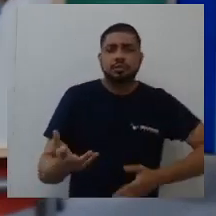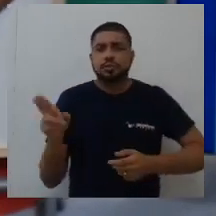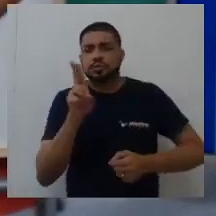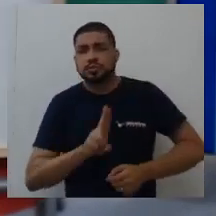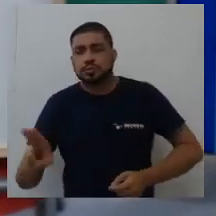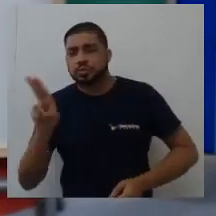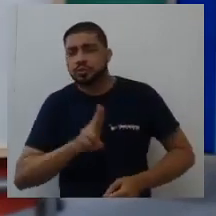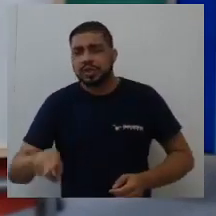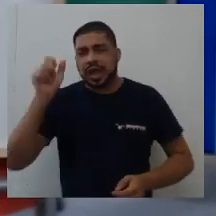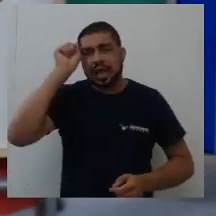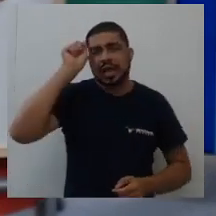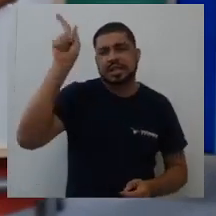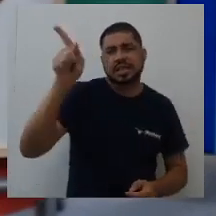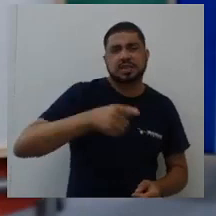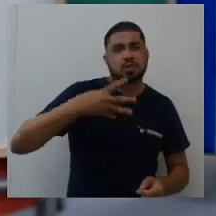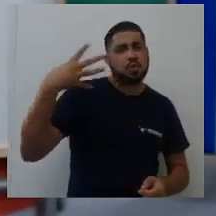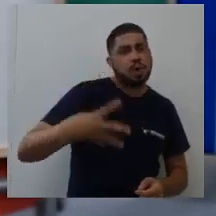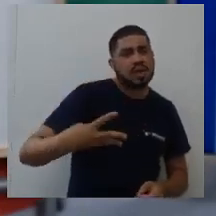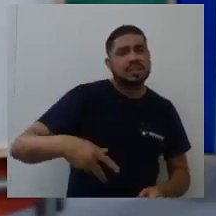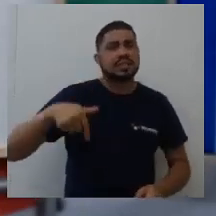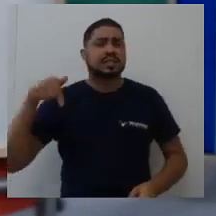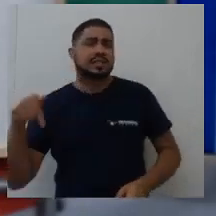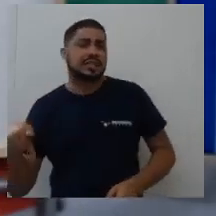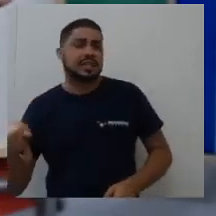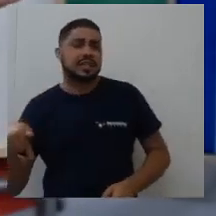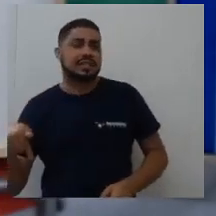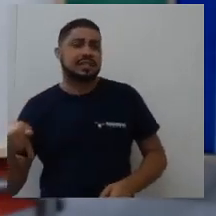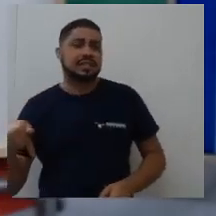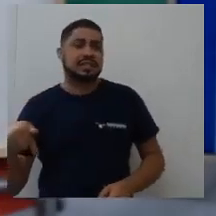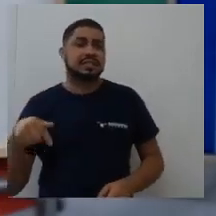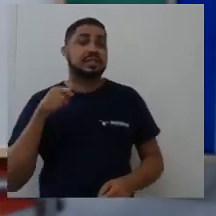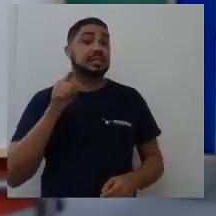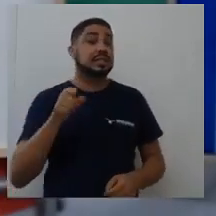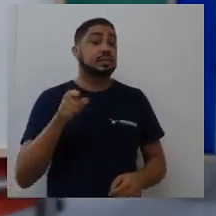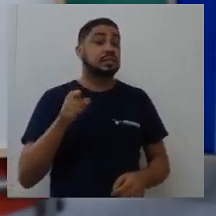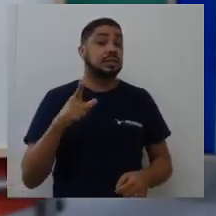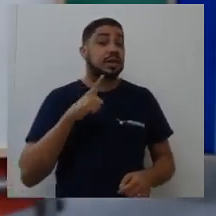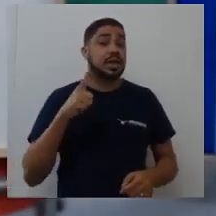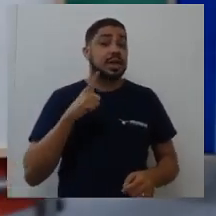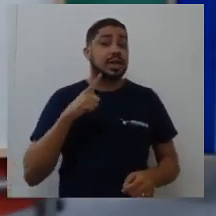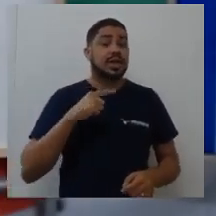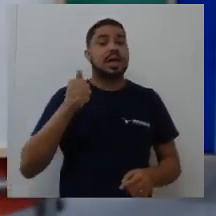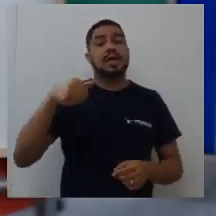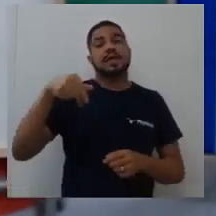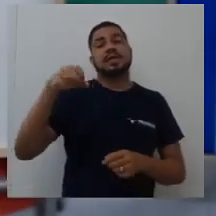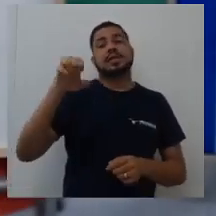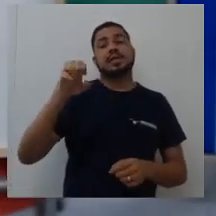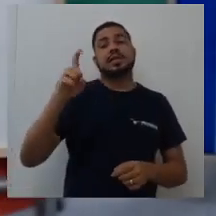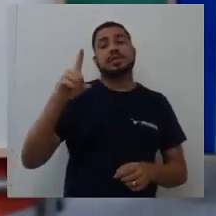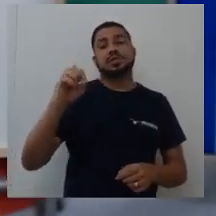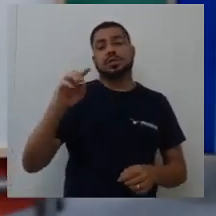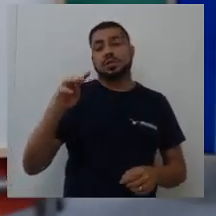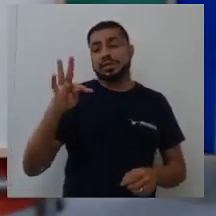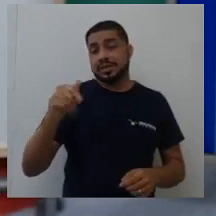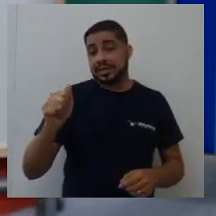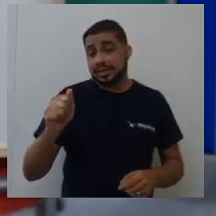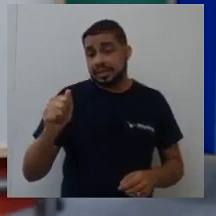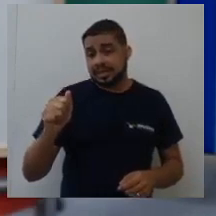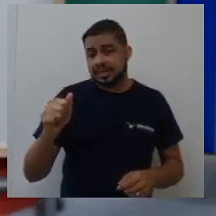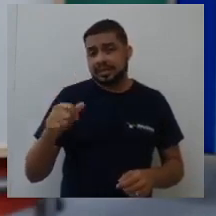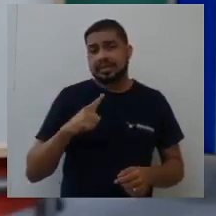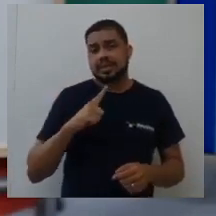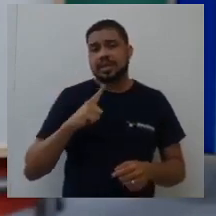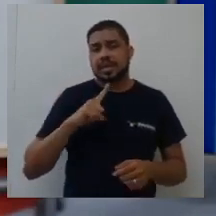usa a ideia de 4 e de 7. Isso aqui é uma anedota. Porém, do ponto de vista da